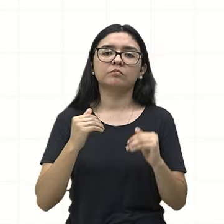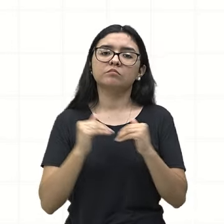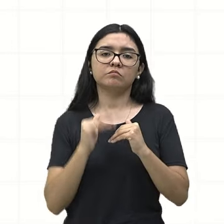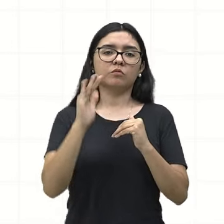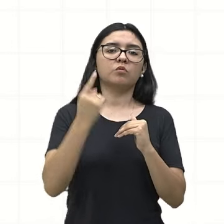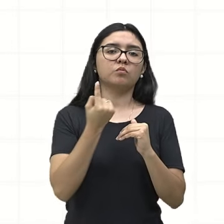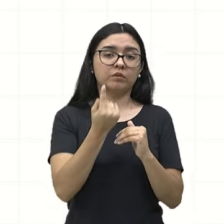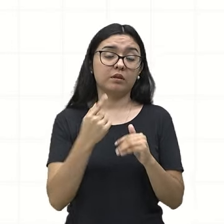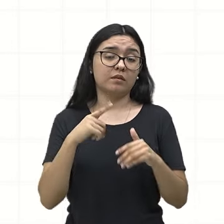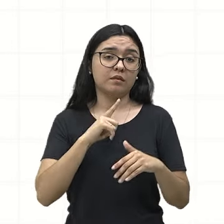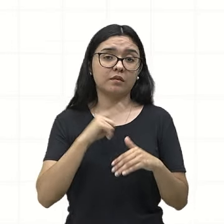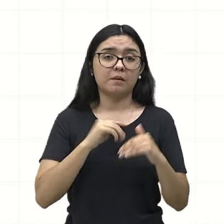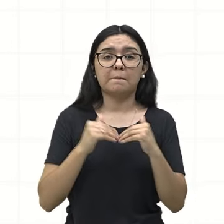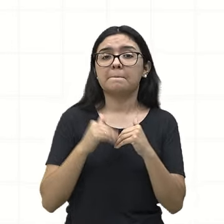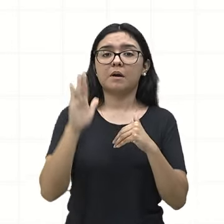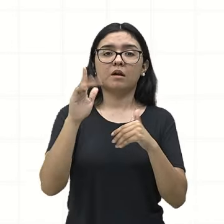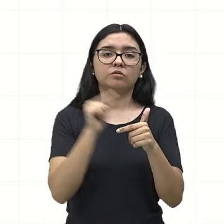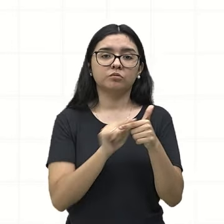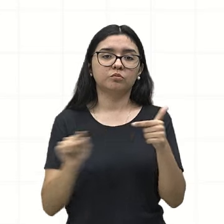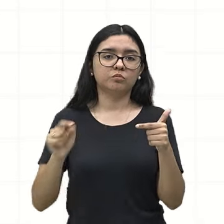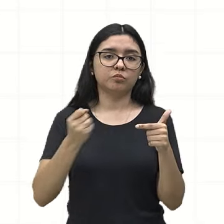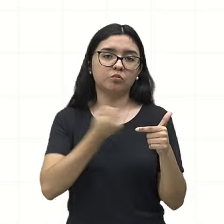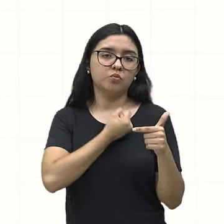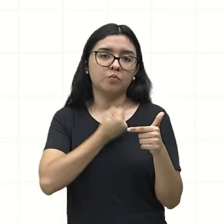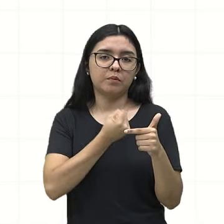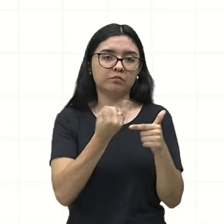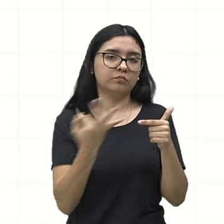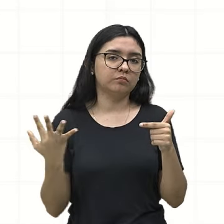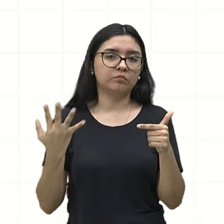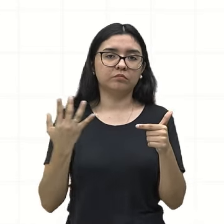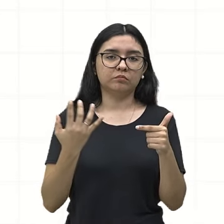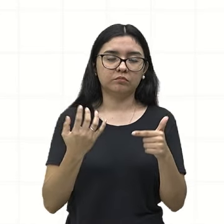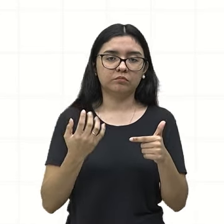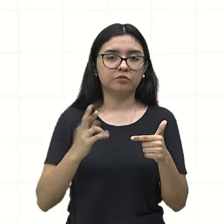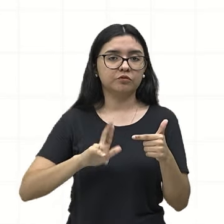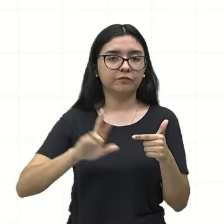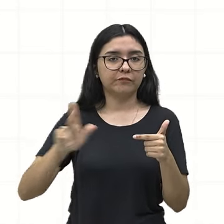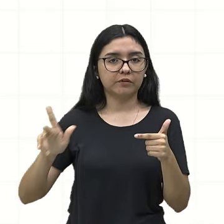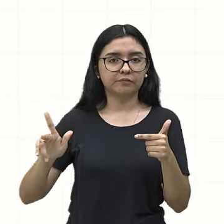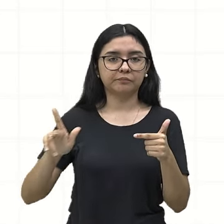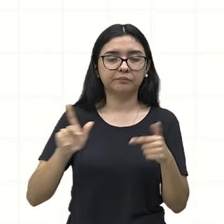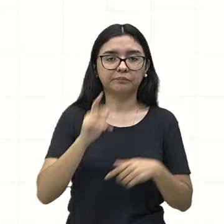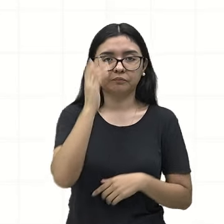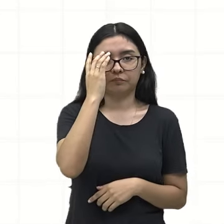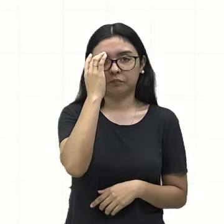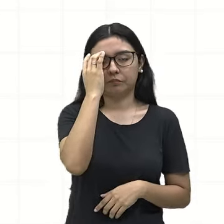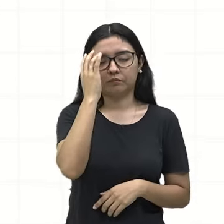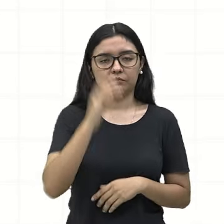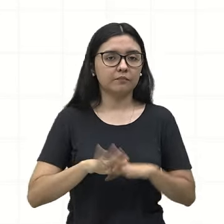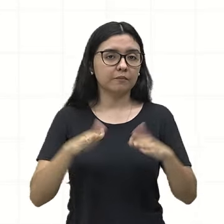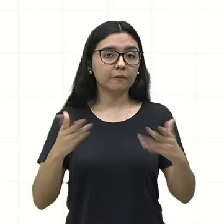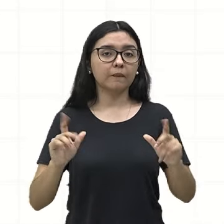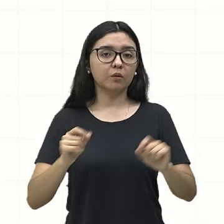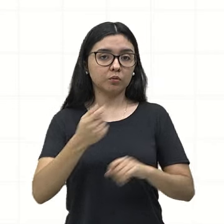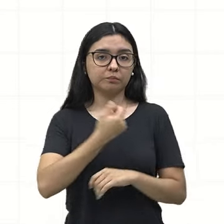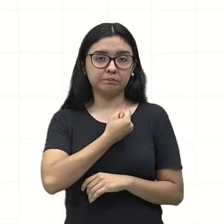2 divisores distintos, quer dizer, divisores diferentes, tá legal? Então, a esses números nós